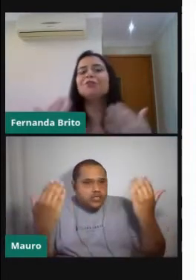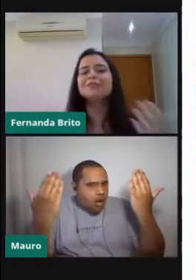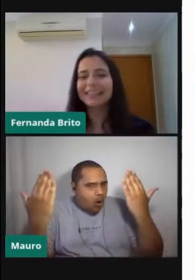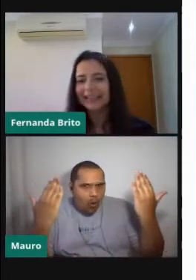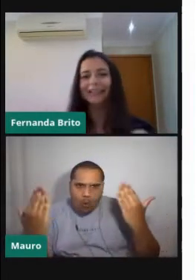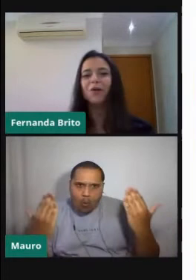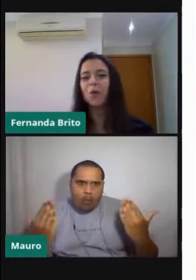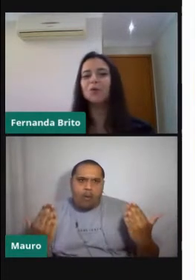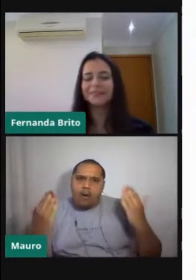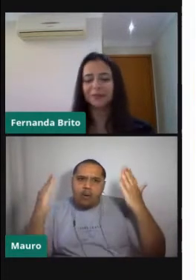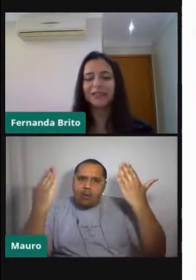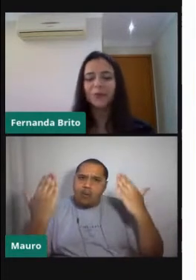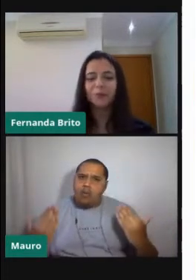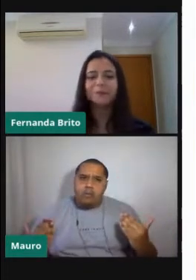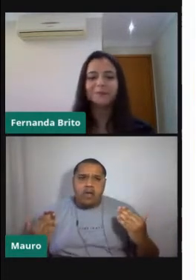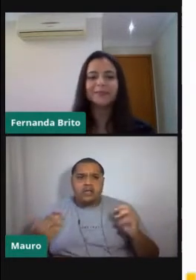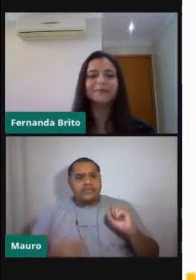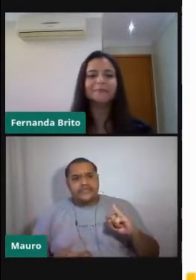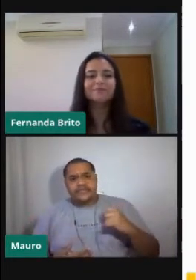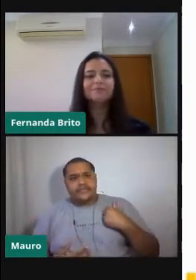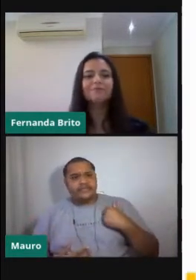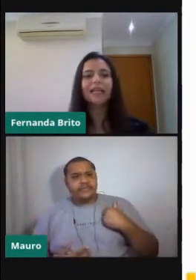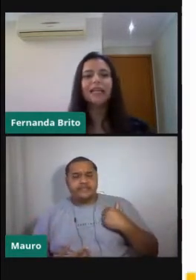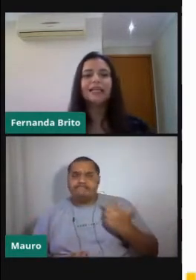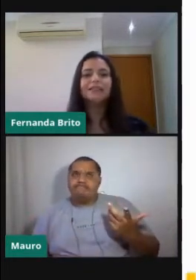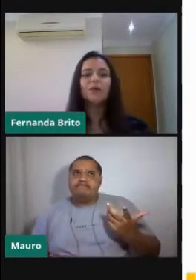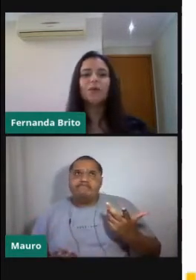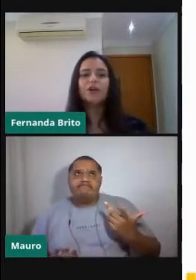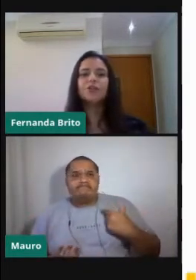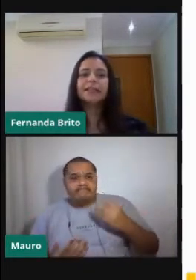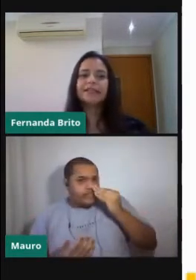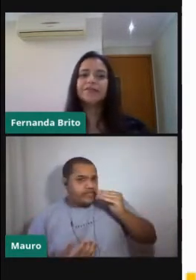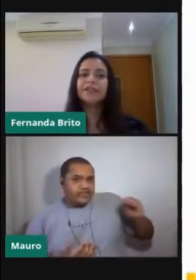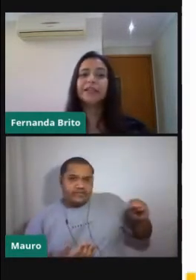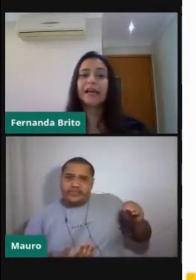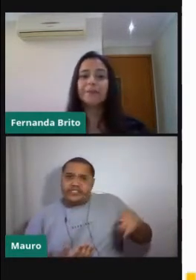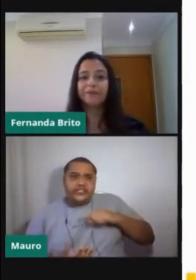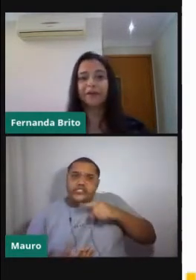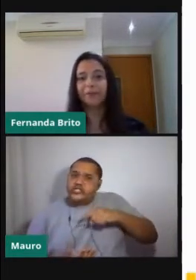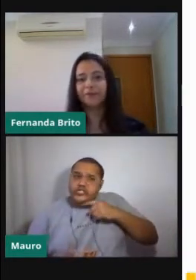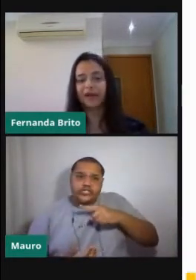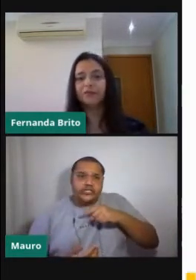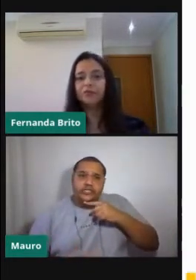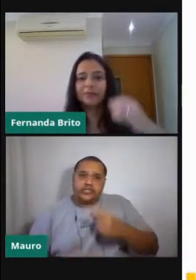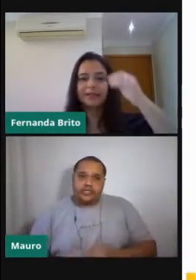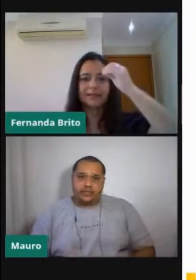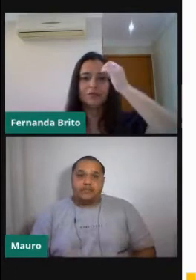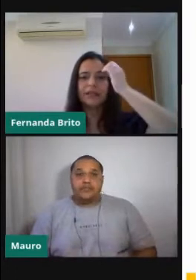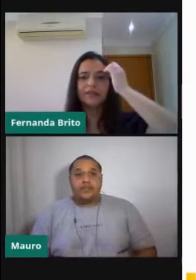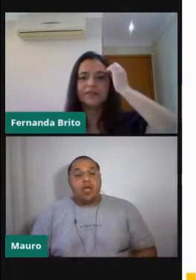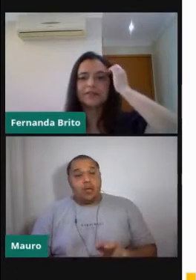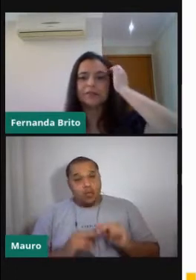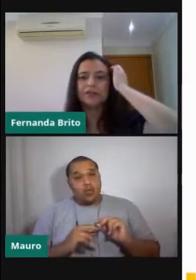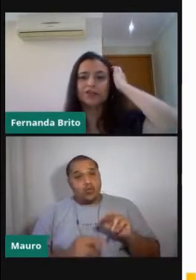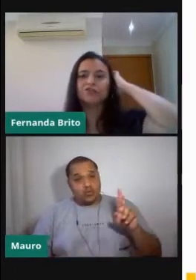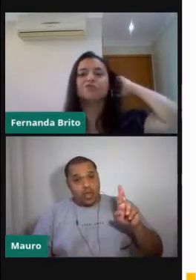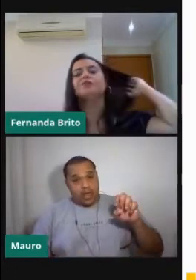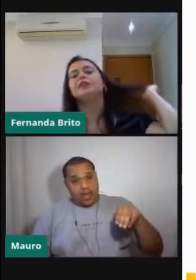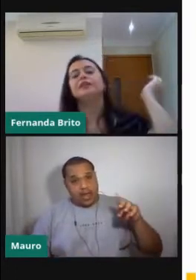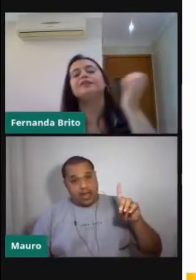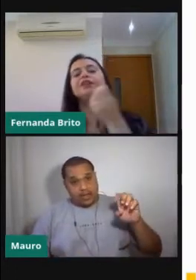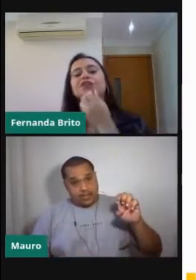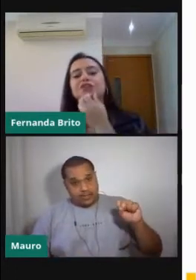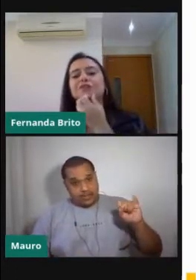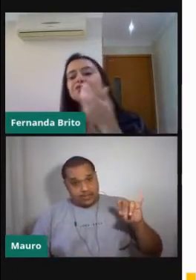senão a gente não consegue ter conclusão nenhuma, né. Então, hoje, o Remdesivir, ele foi aprovado no Brasil, né, a Anvisa deu